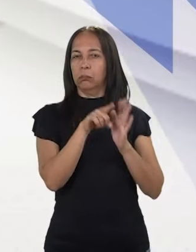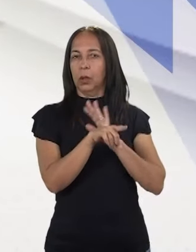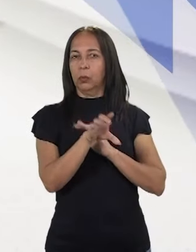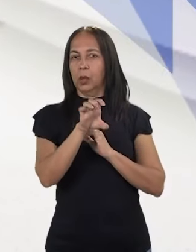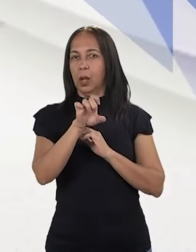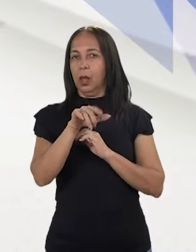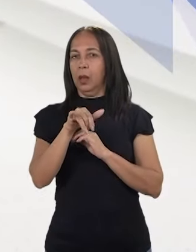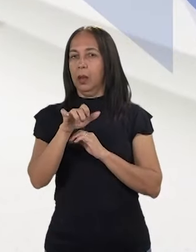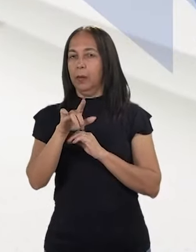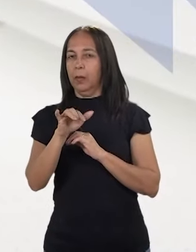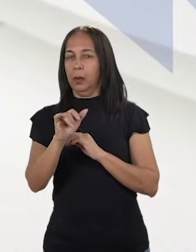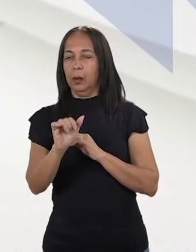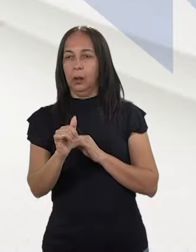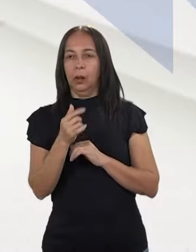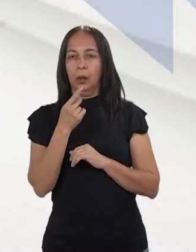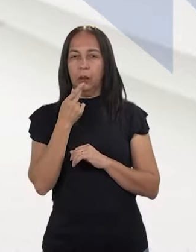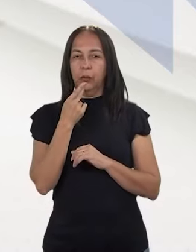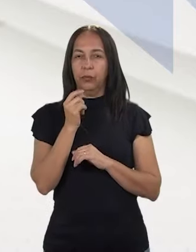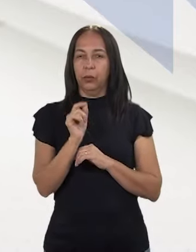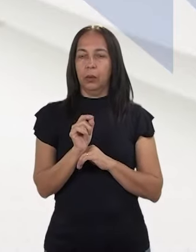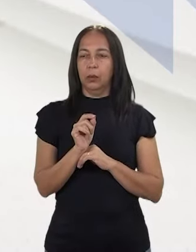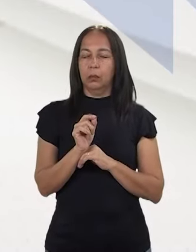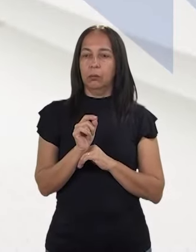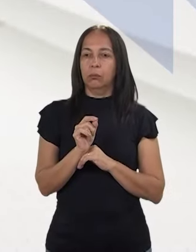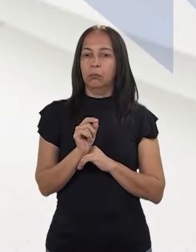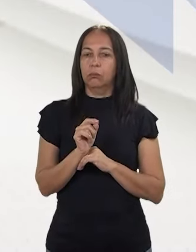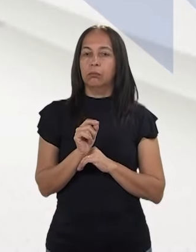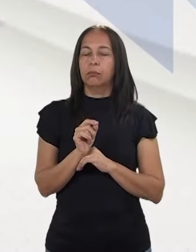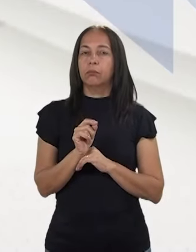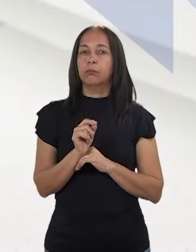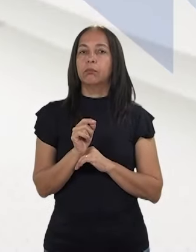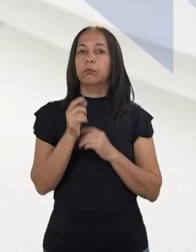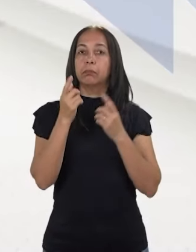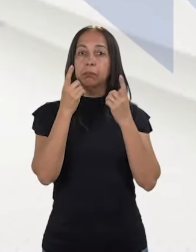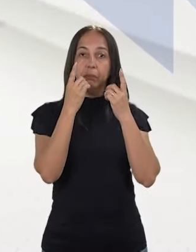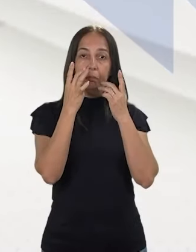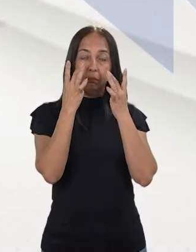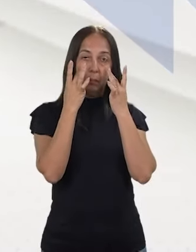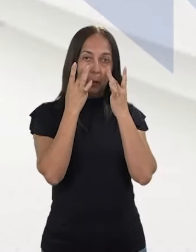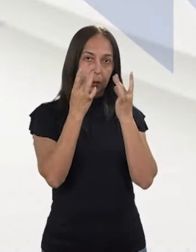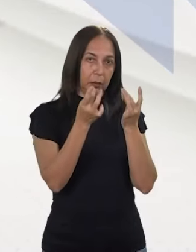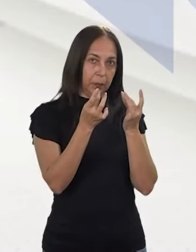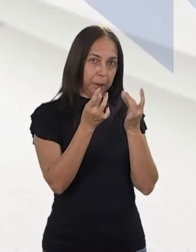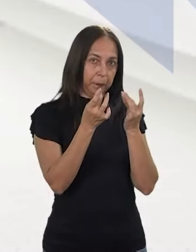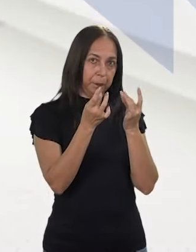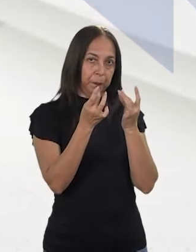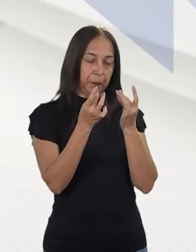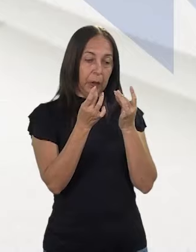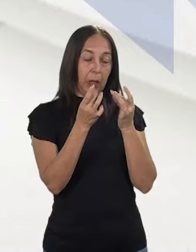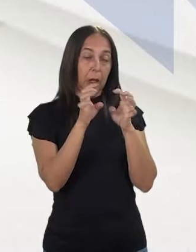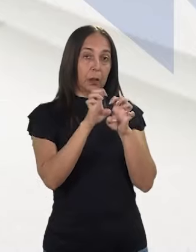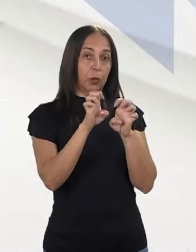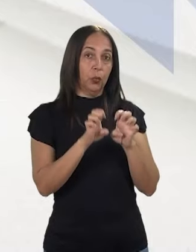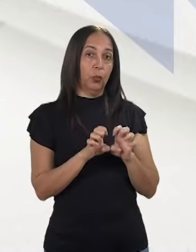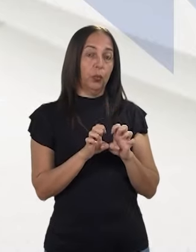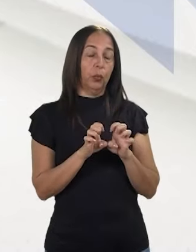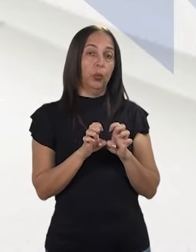eh a questão de Emily é muito interessante né mas a gente tem que atentar para o fato de que